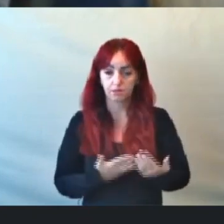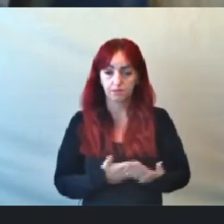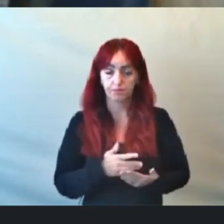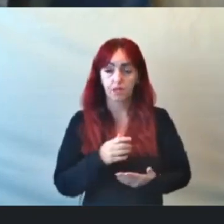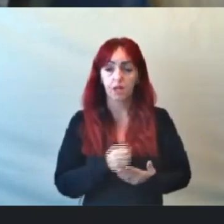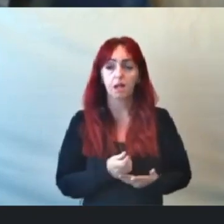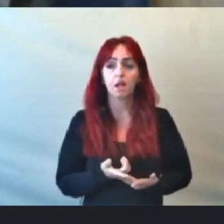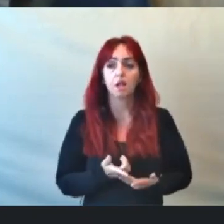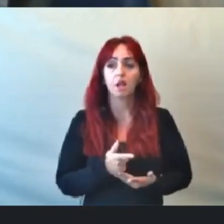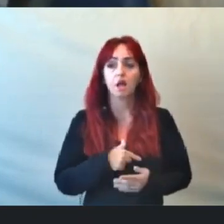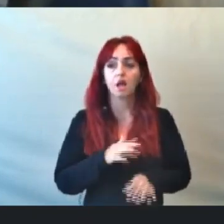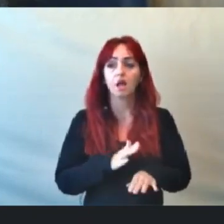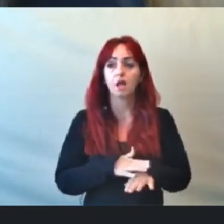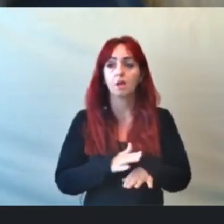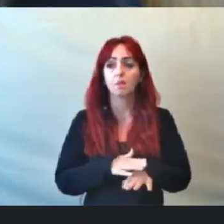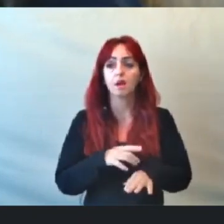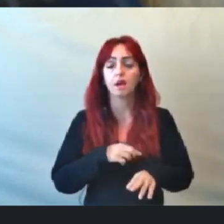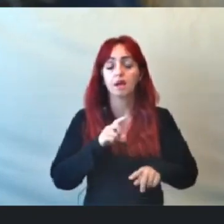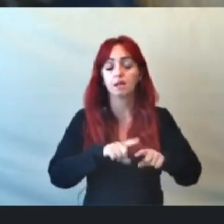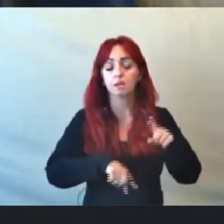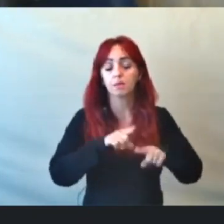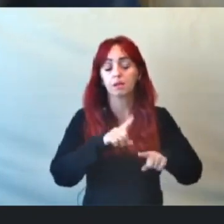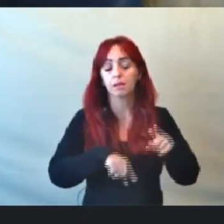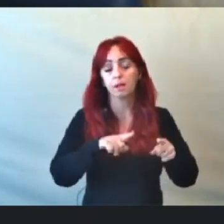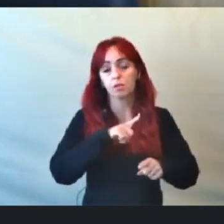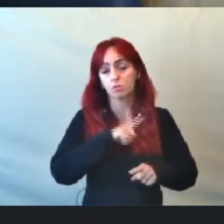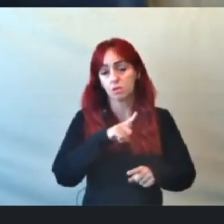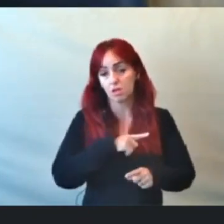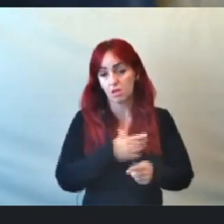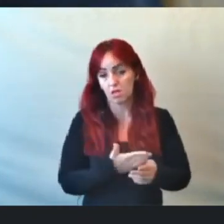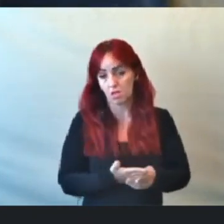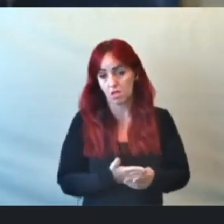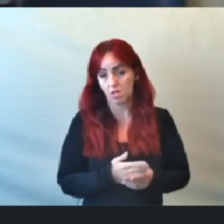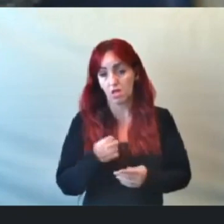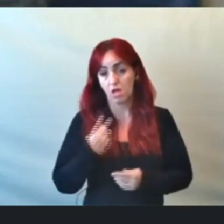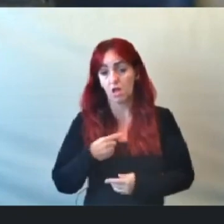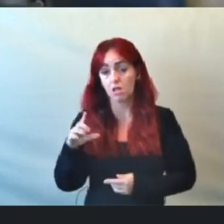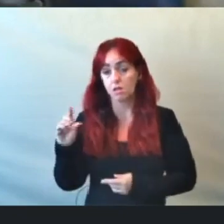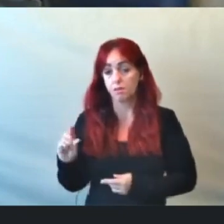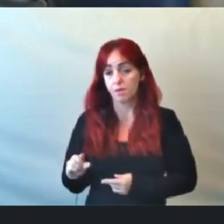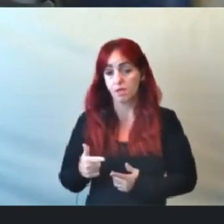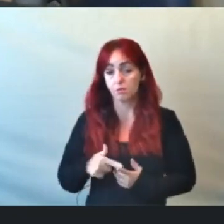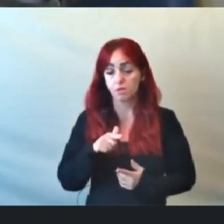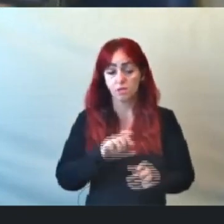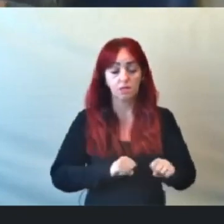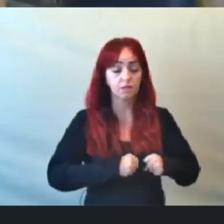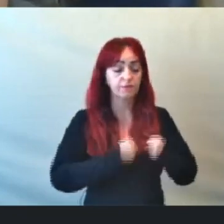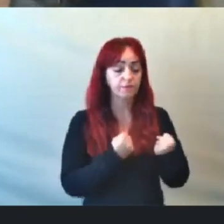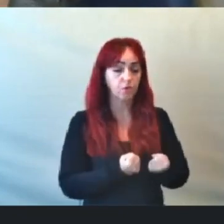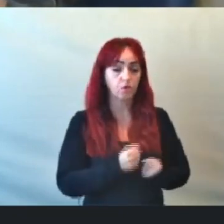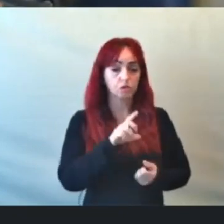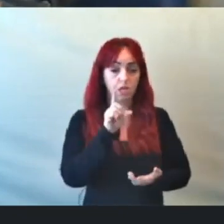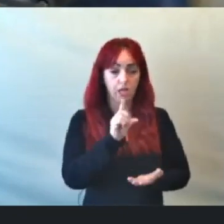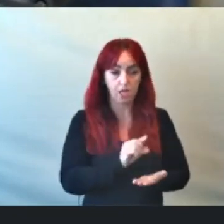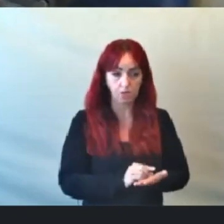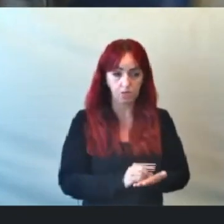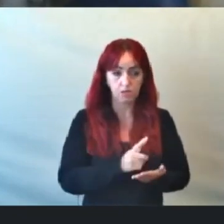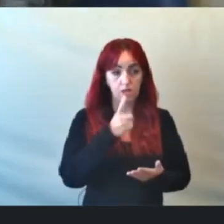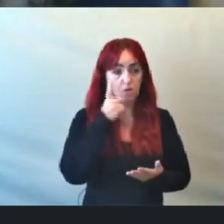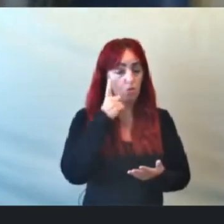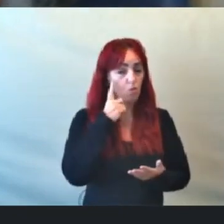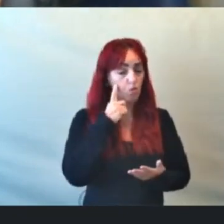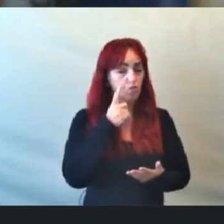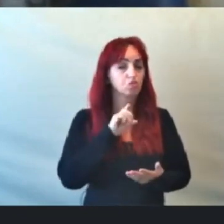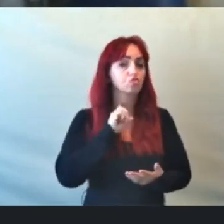equipados do que nós nesse esforço de reduzir tanto a contaminação por esgotos quanto a